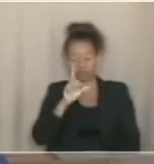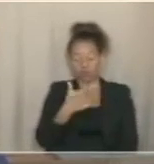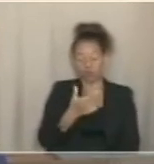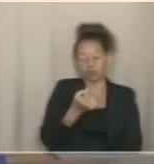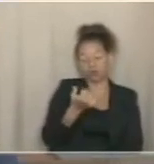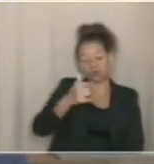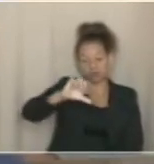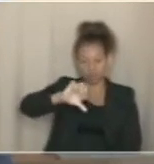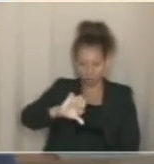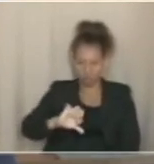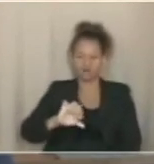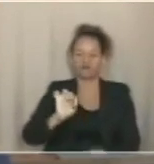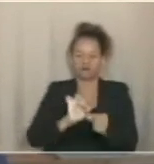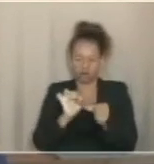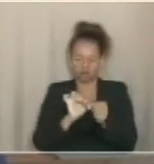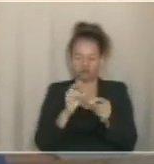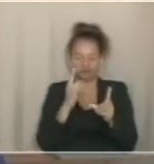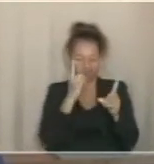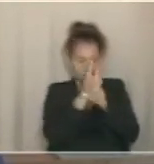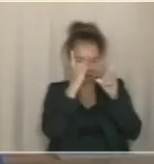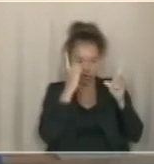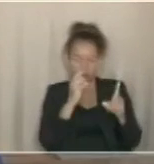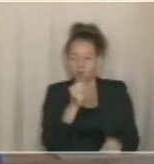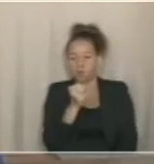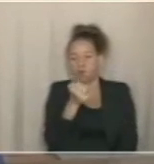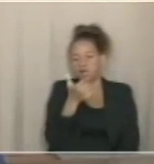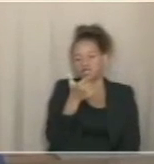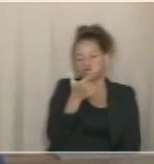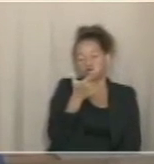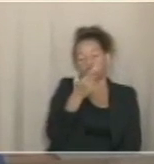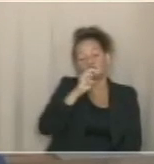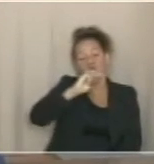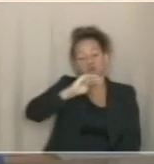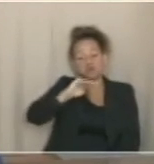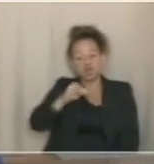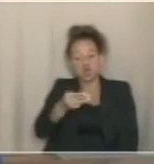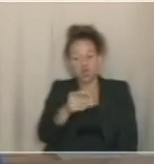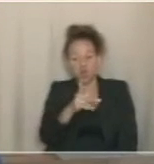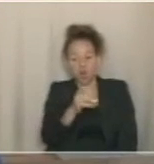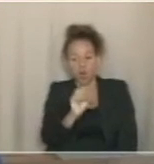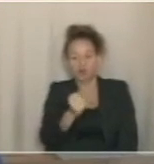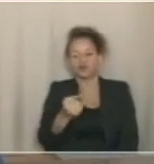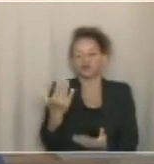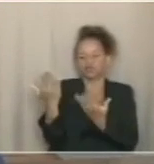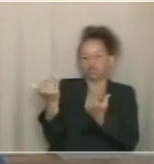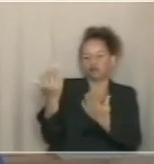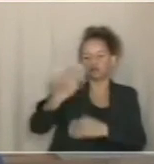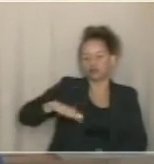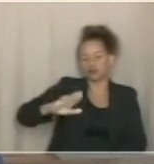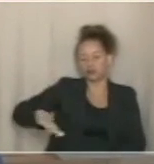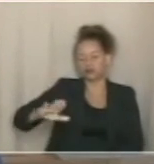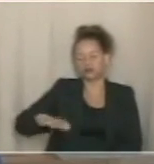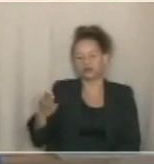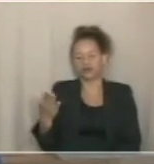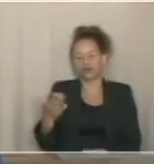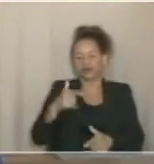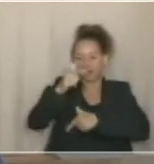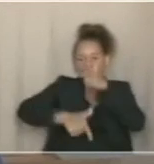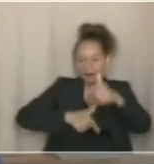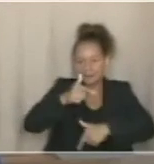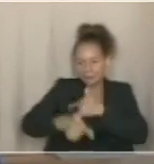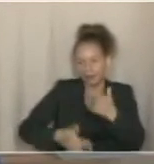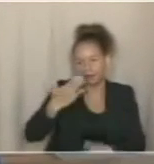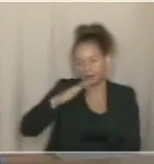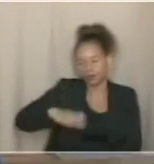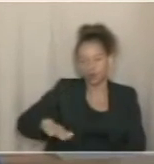aí localizado, vamos dizer, quase 2 milhões de crianças e adolescentes em situação de trabalho infantil. É um